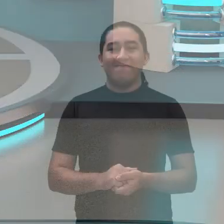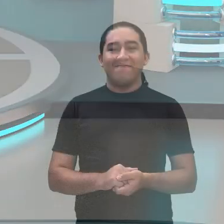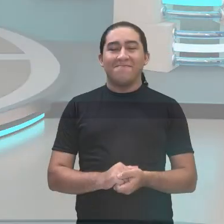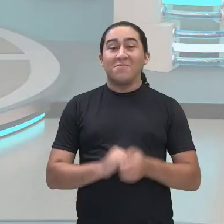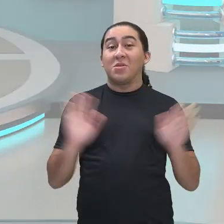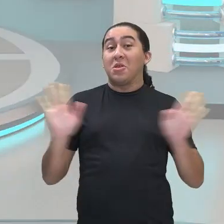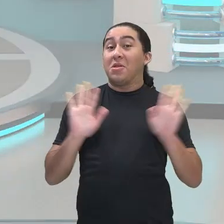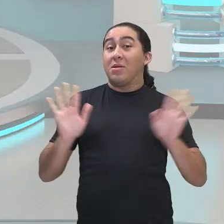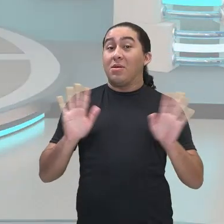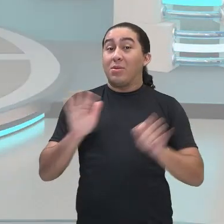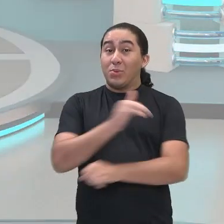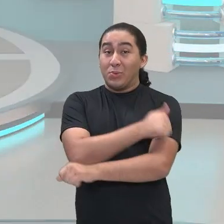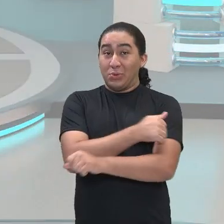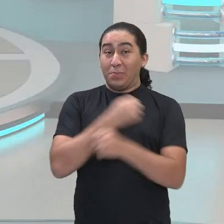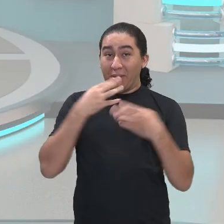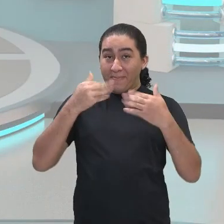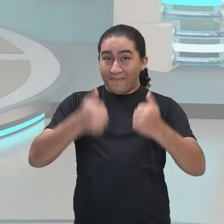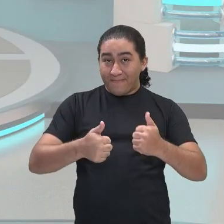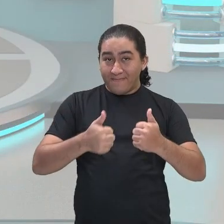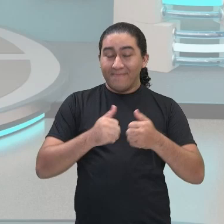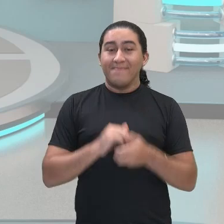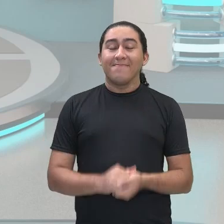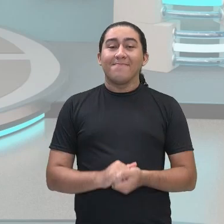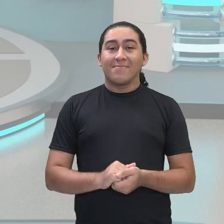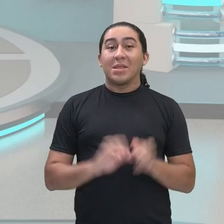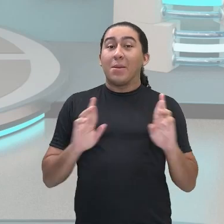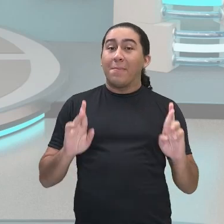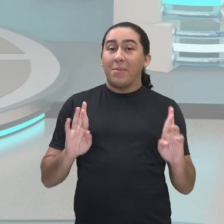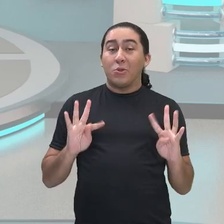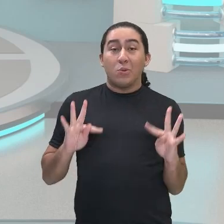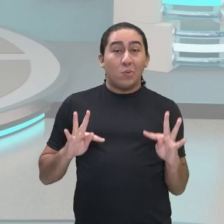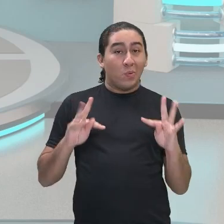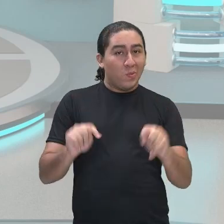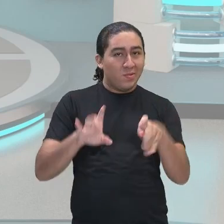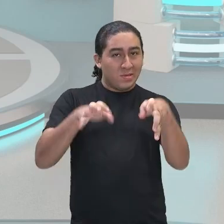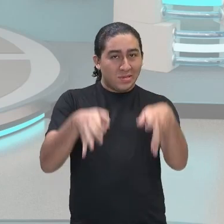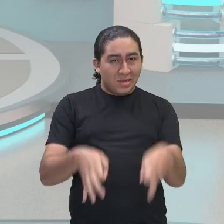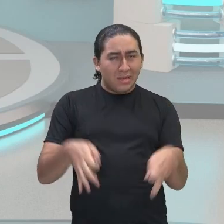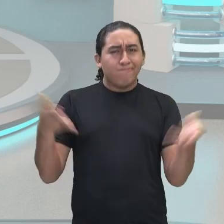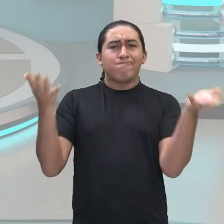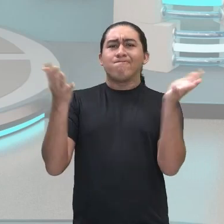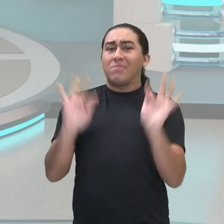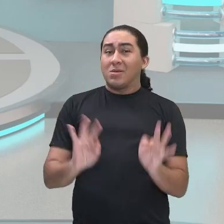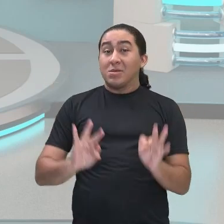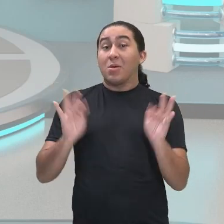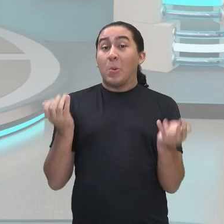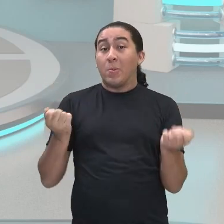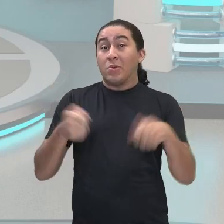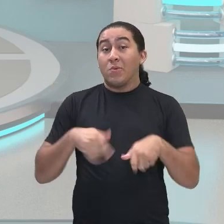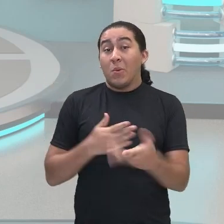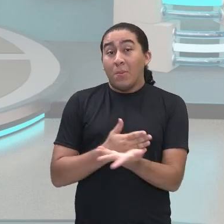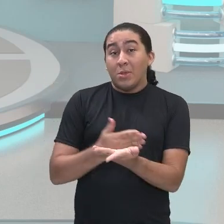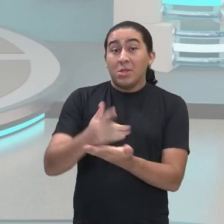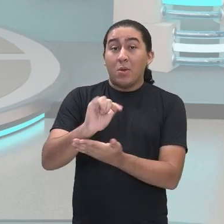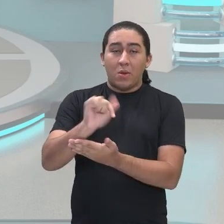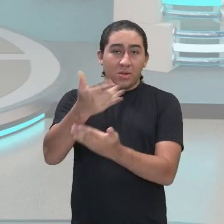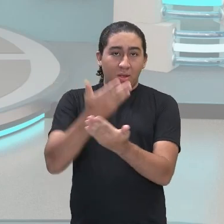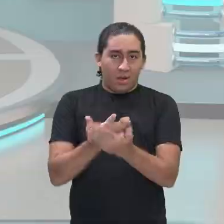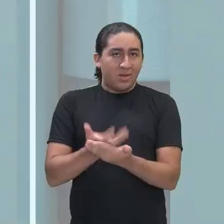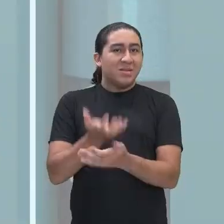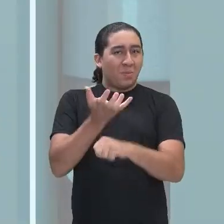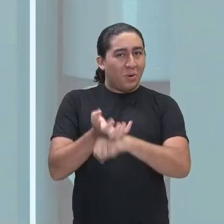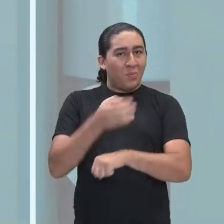Olá, meus queridos, tudo bem com vocês? Espero que estejam todos animados para mais uma aula de língua